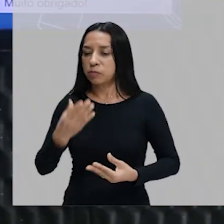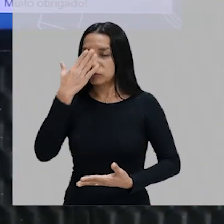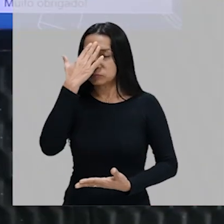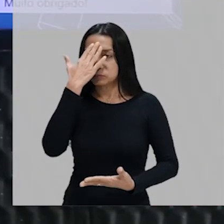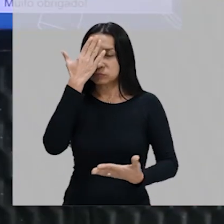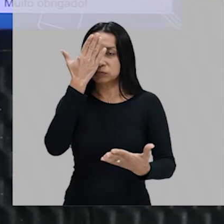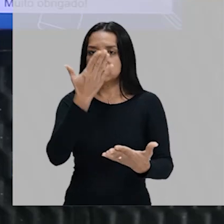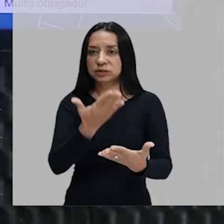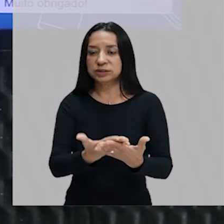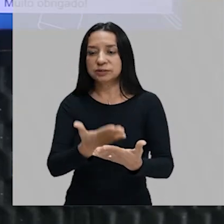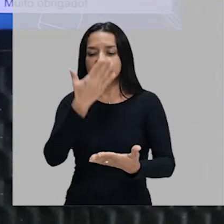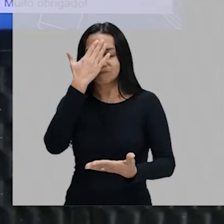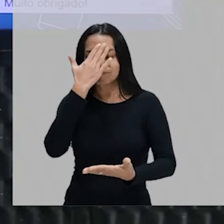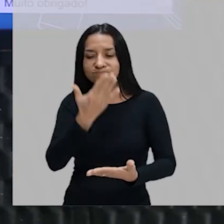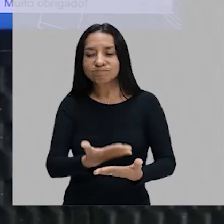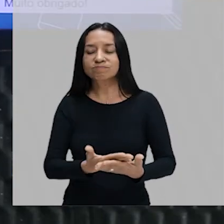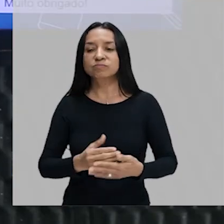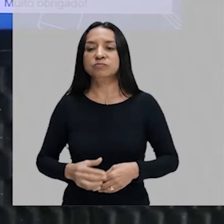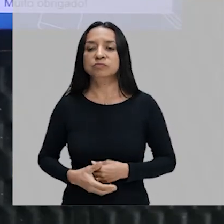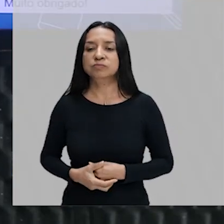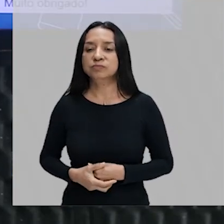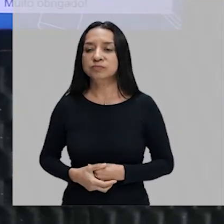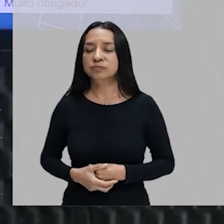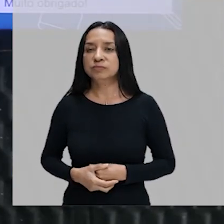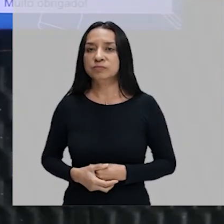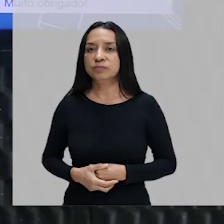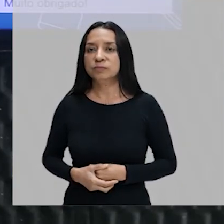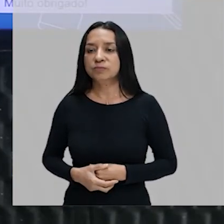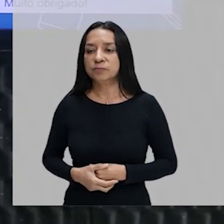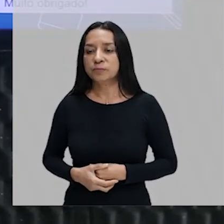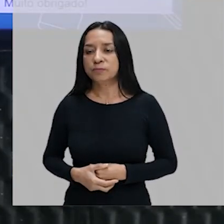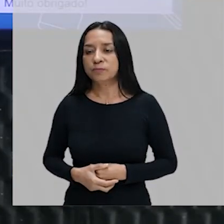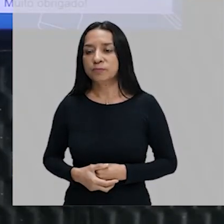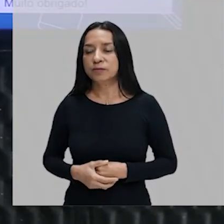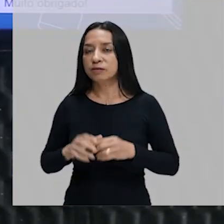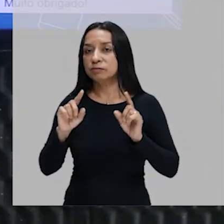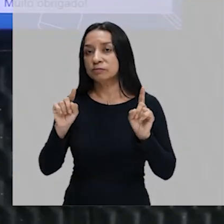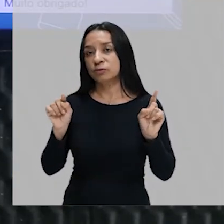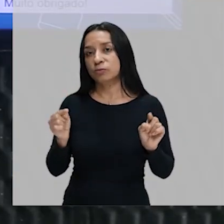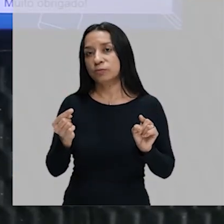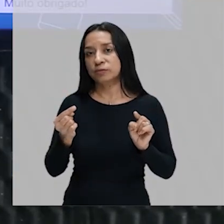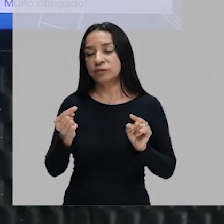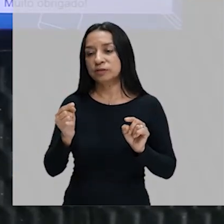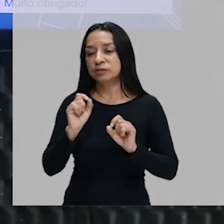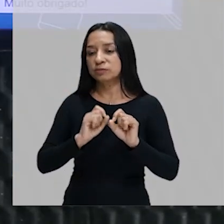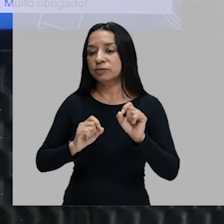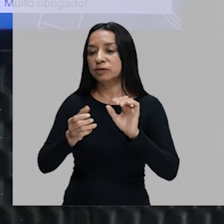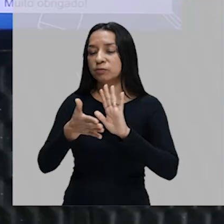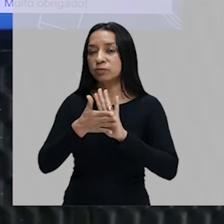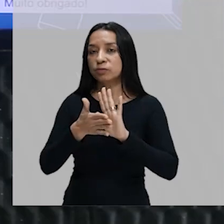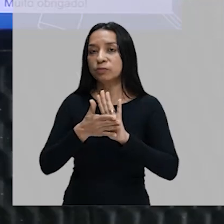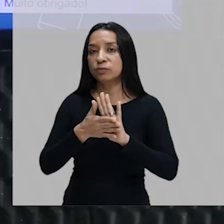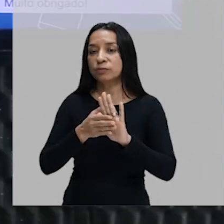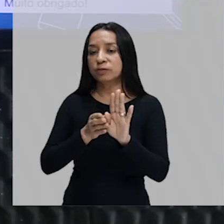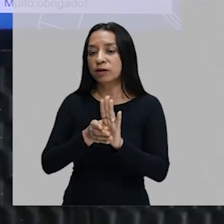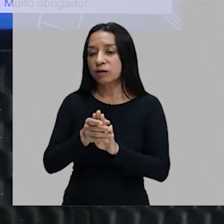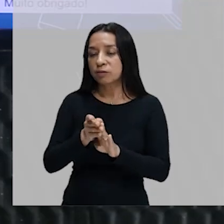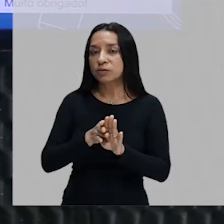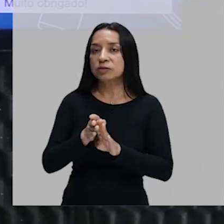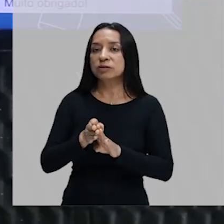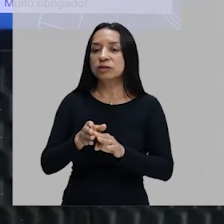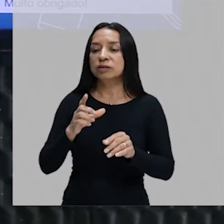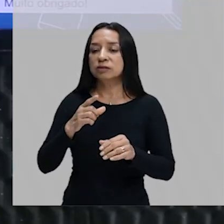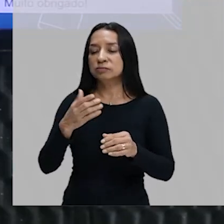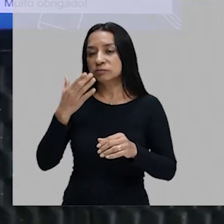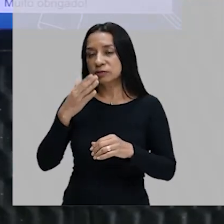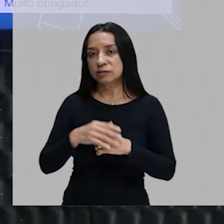graças, que é muito obrigado. E eu abro um parênteses aqui para propor para vocês que tentem conversar